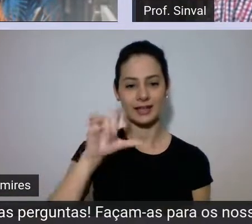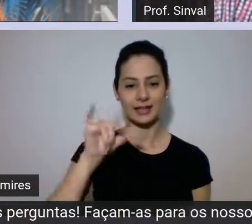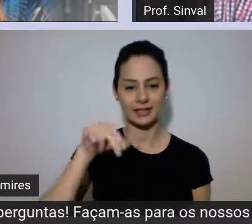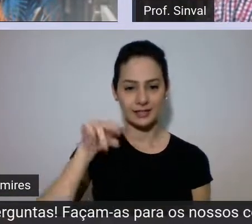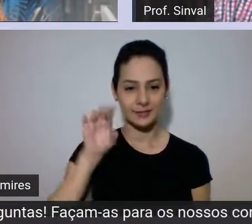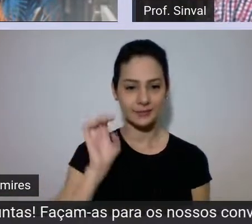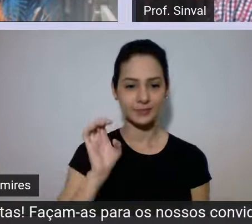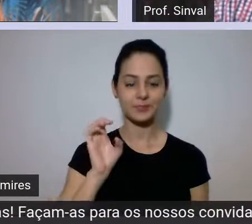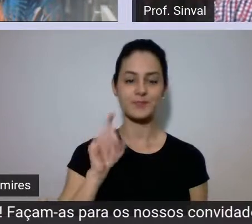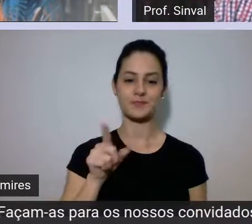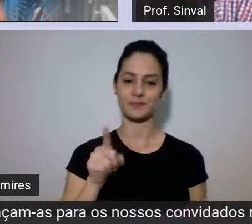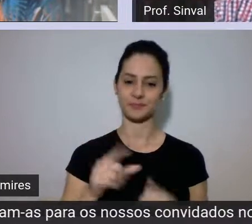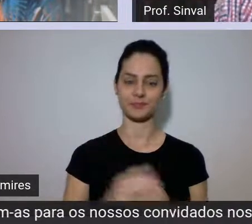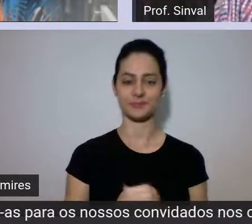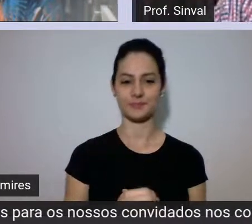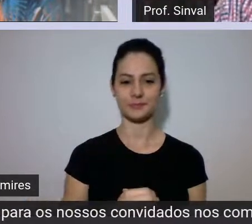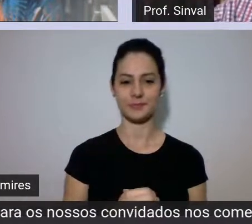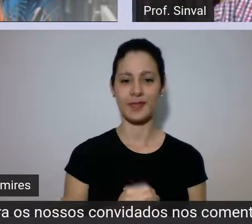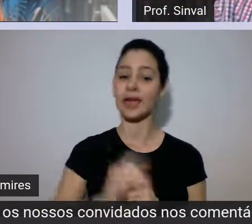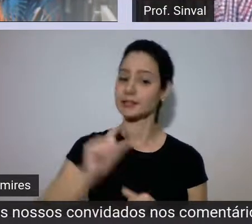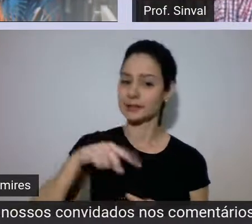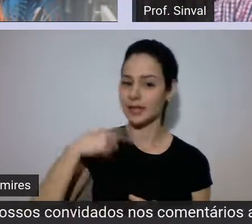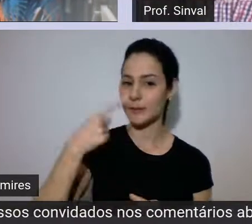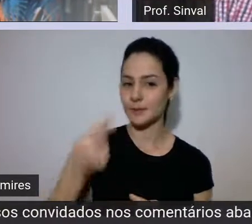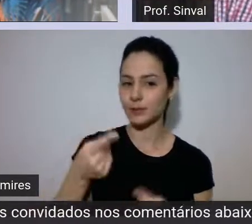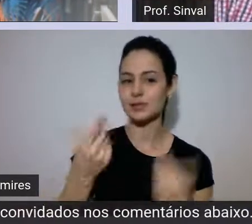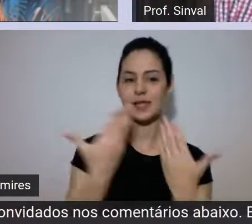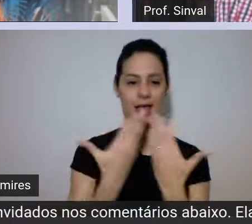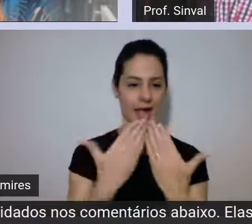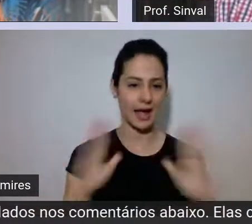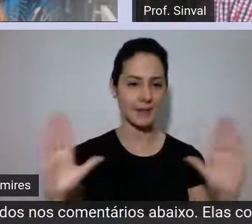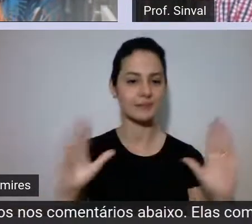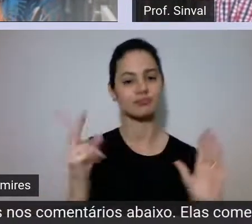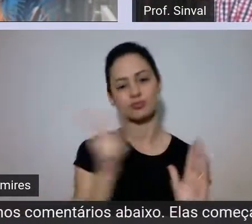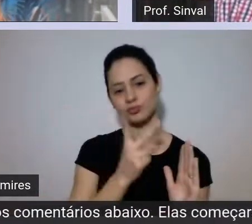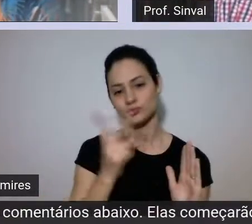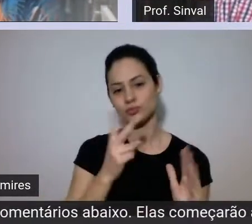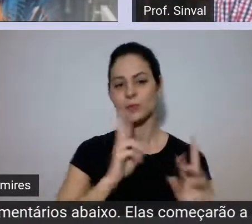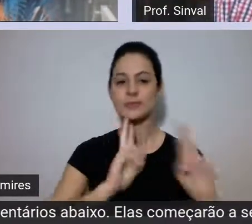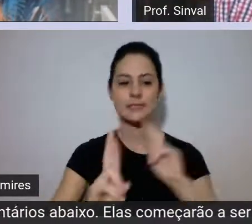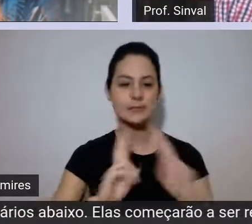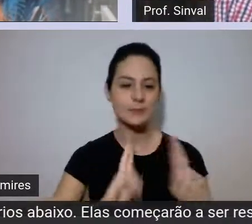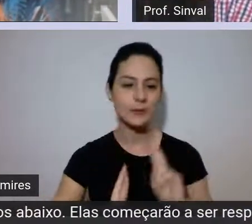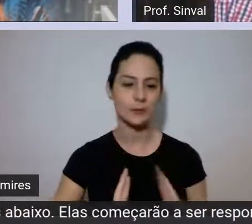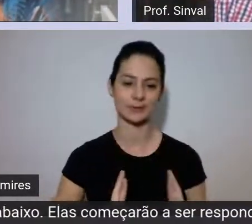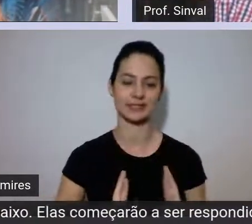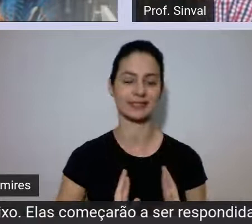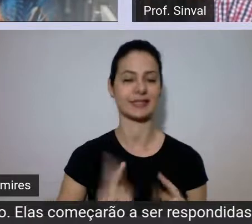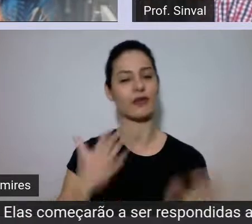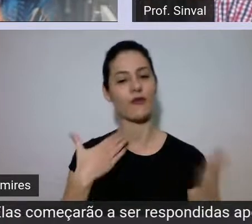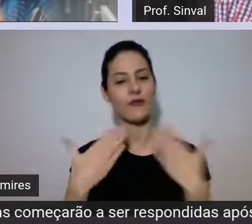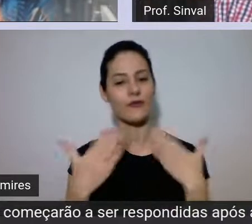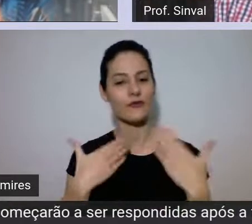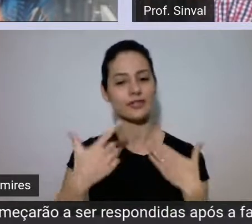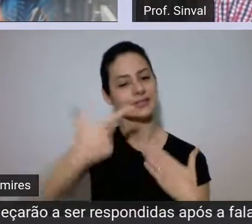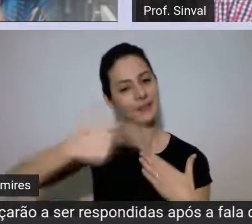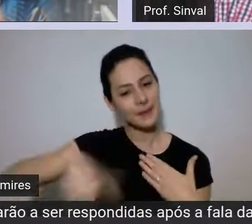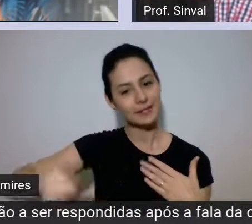E aí, depois a gente abre para vocês dois responderem as perguntas e a gente conversar um pouco mais sobre